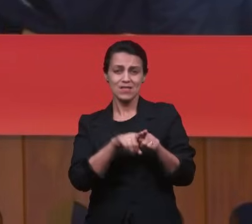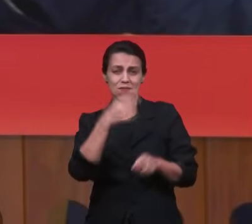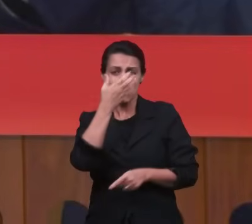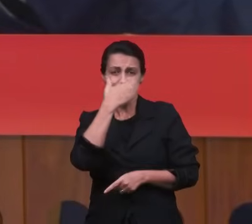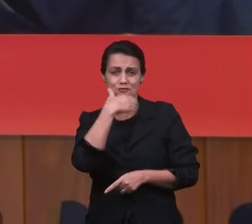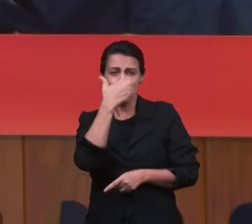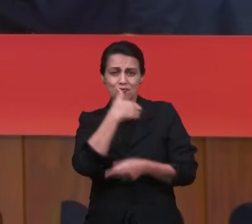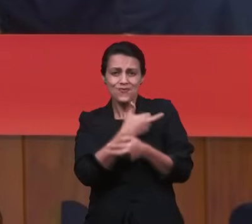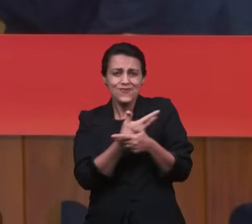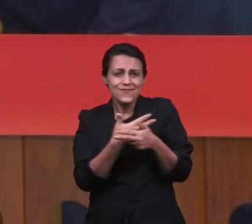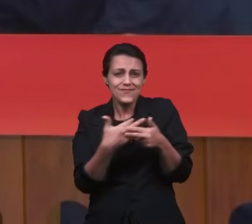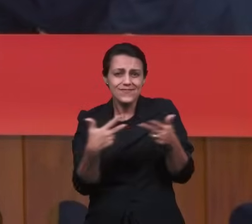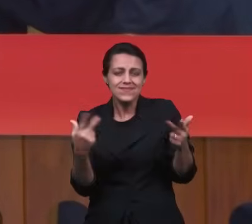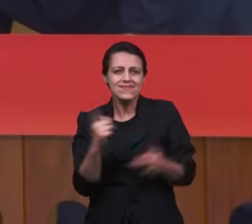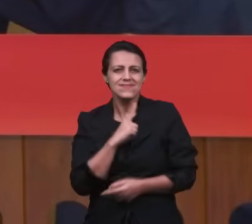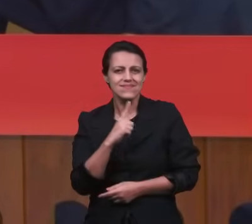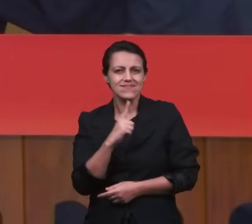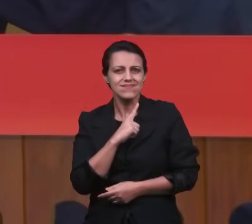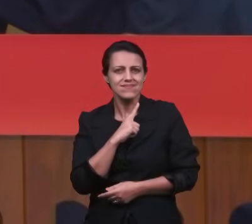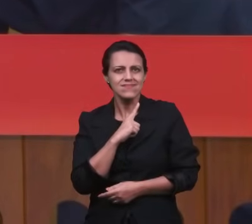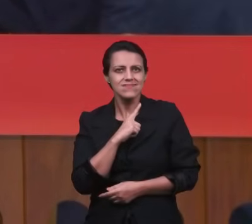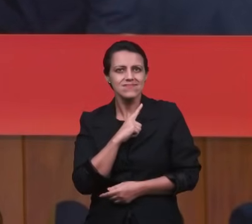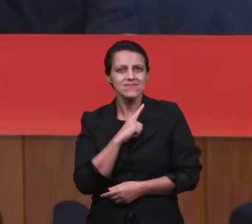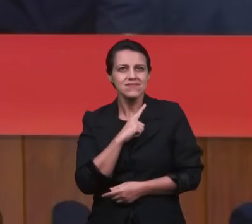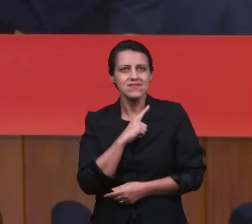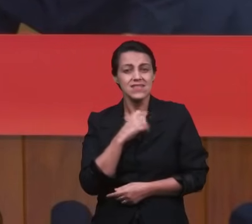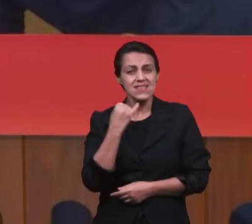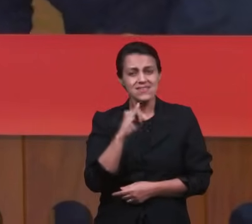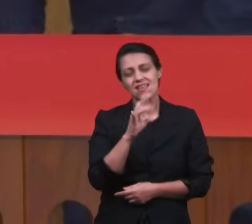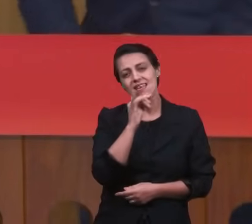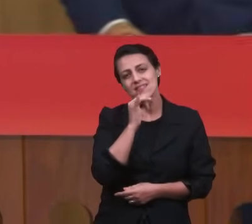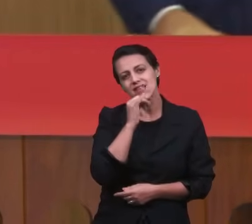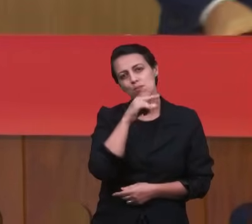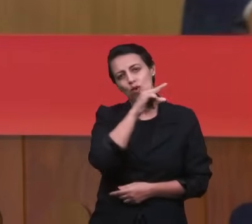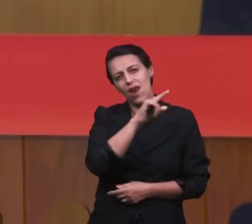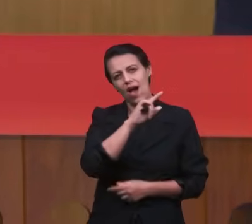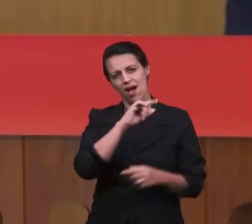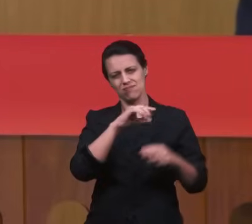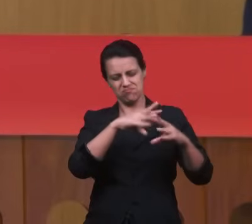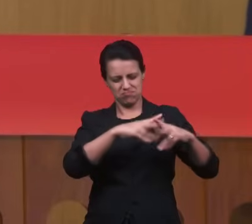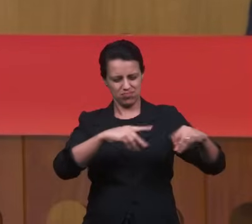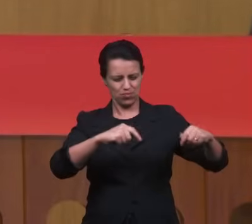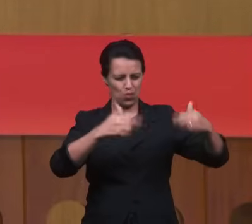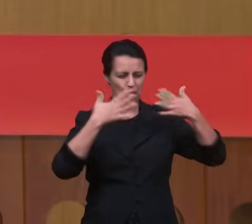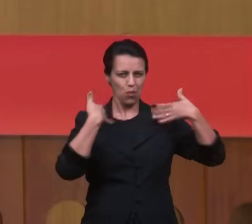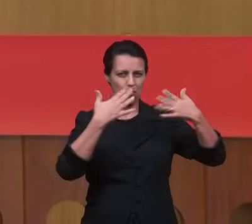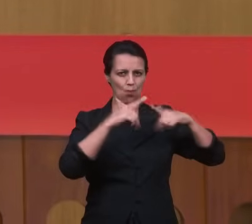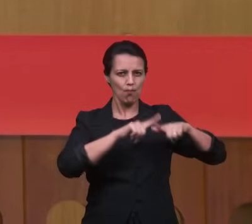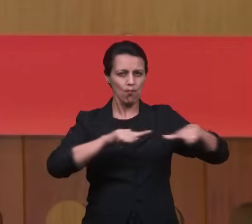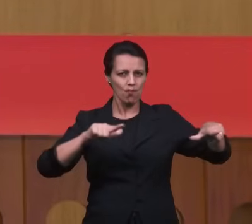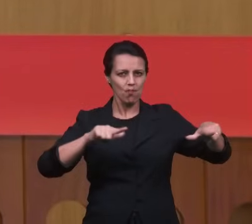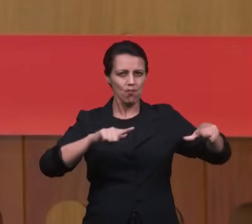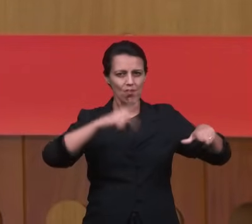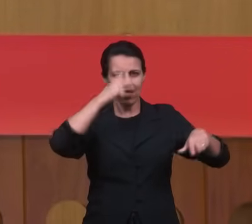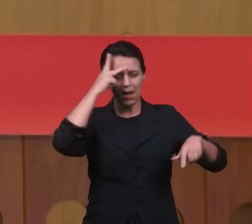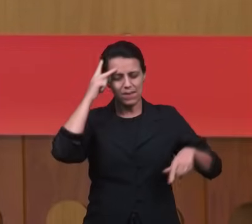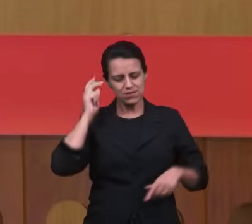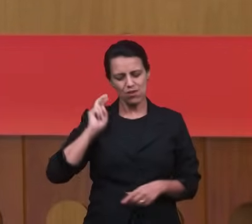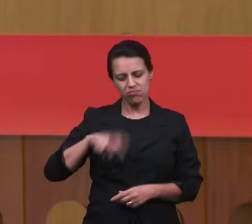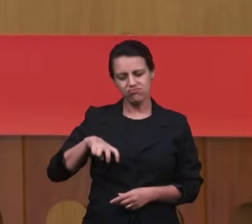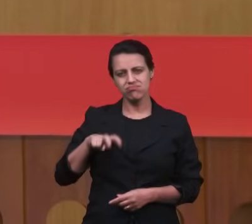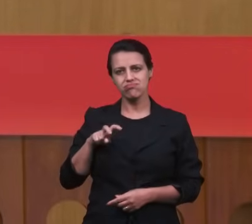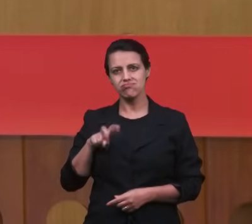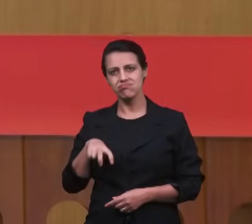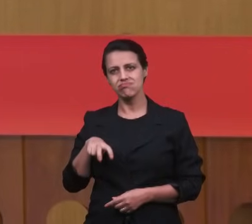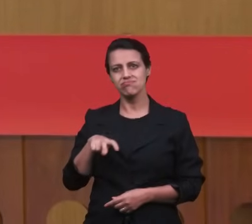da tamareira, eles ali no deserto, o viandante que vem caminhando nas